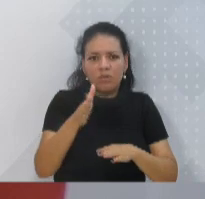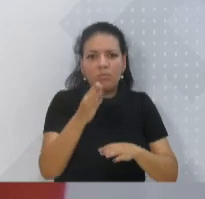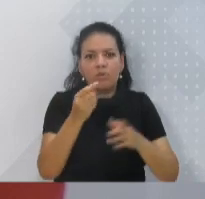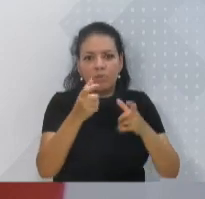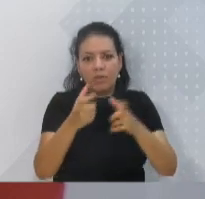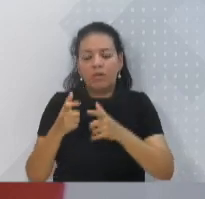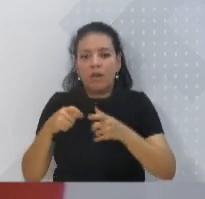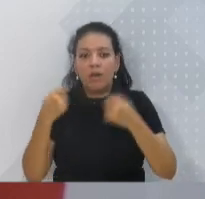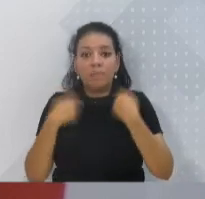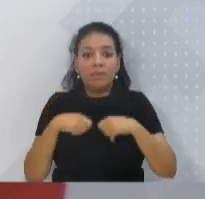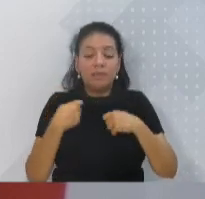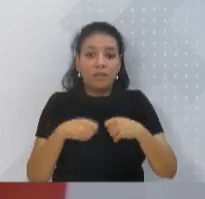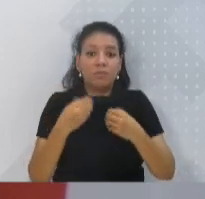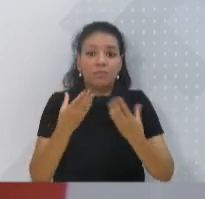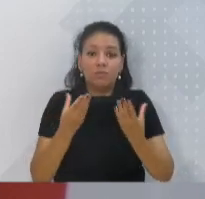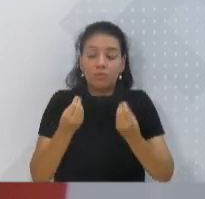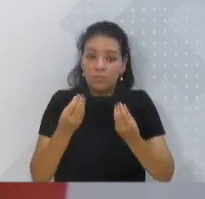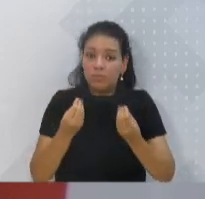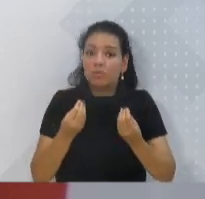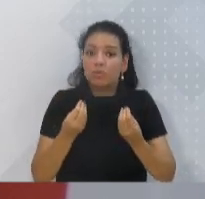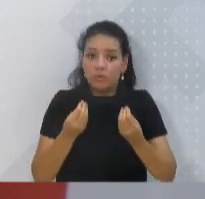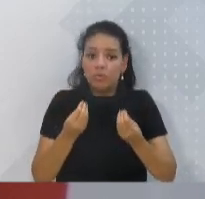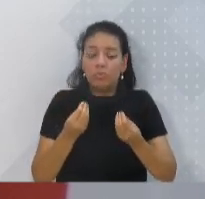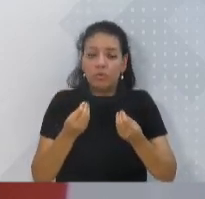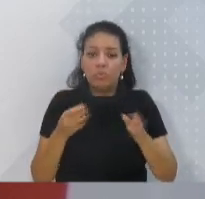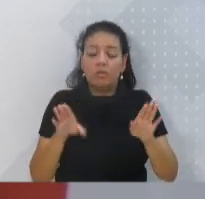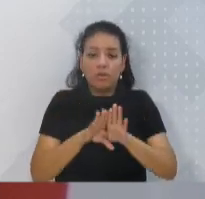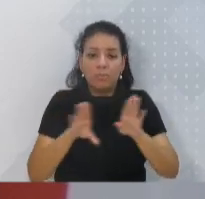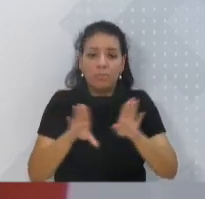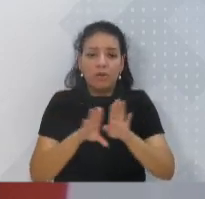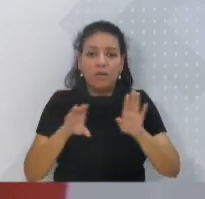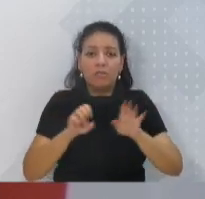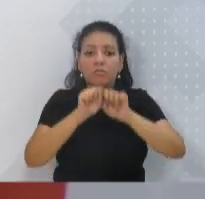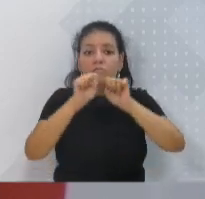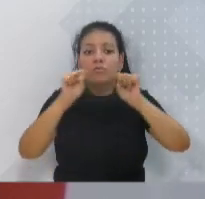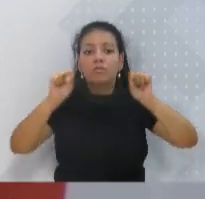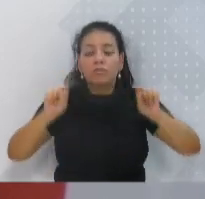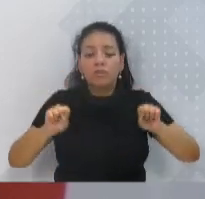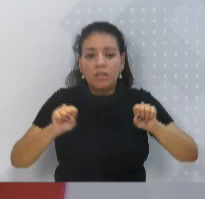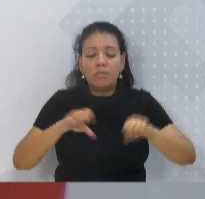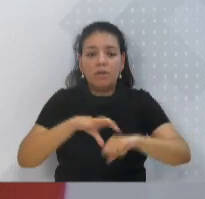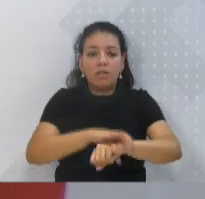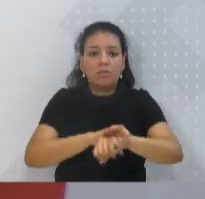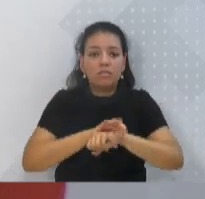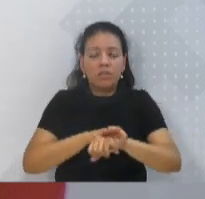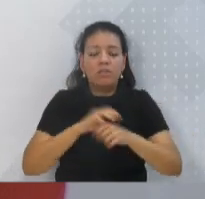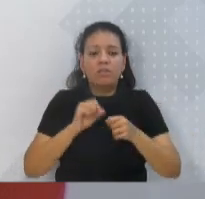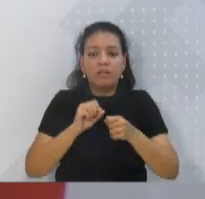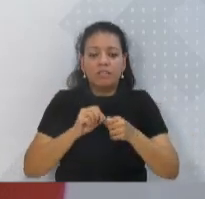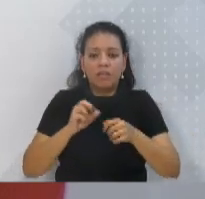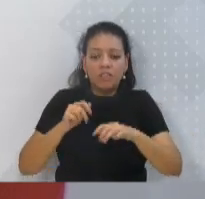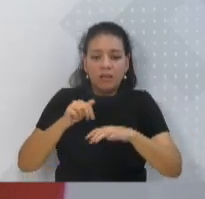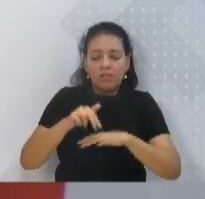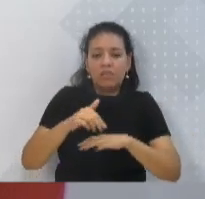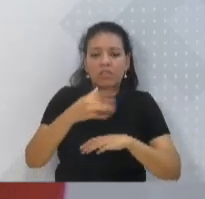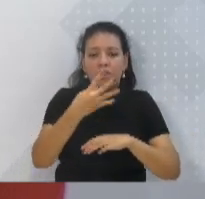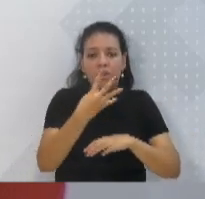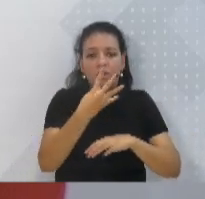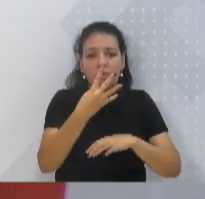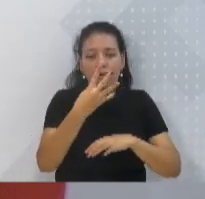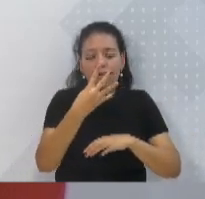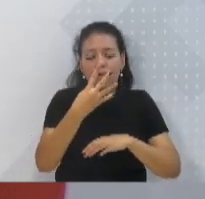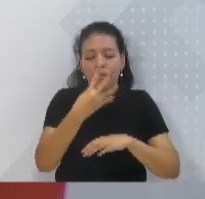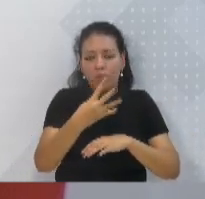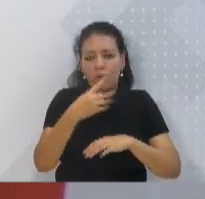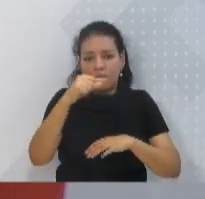e precisamos, vereador Nazato, viabilizar também um sistema com garantia para quem vai fazer a travessia da 470, ou